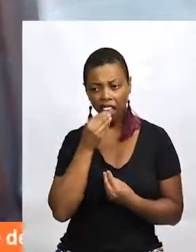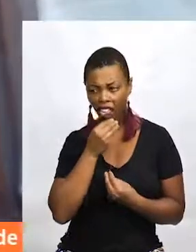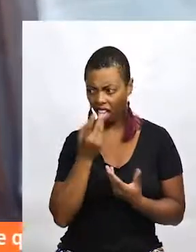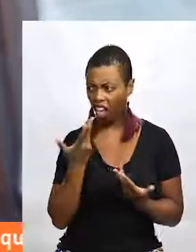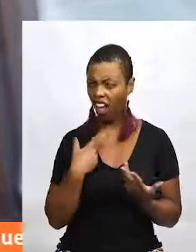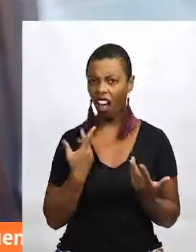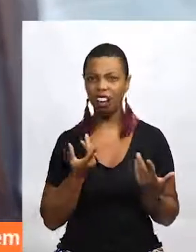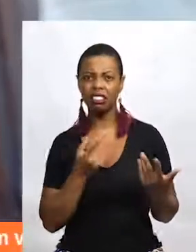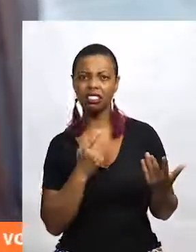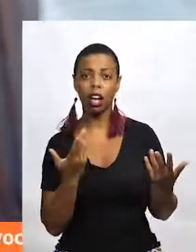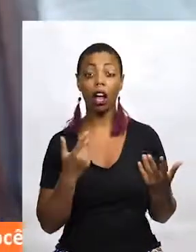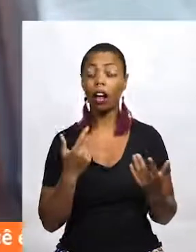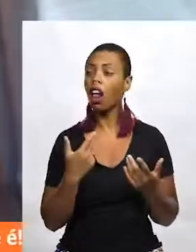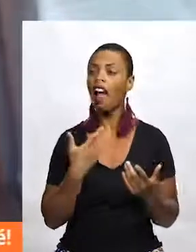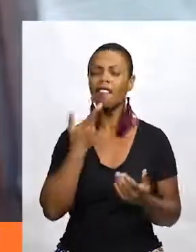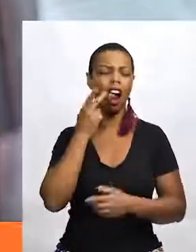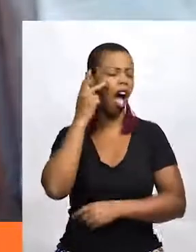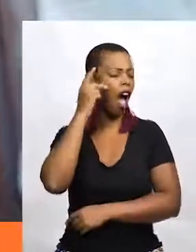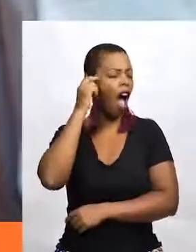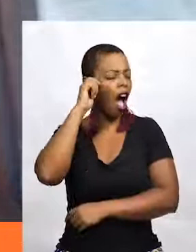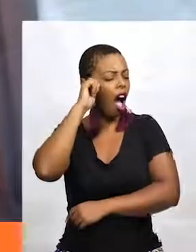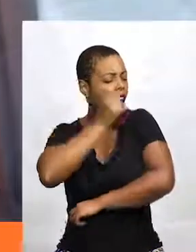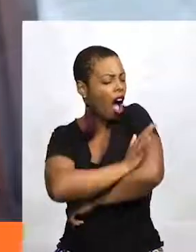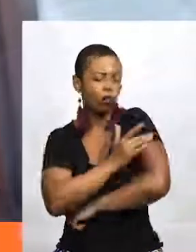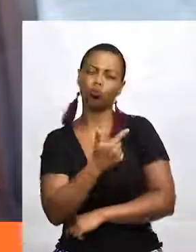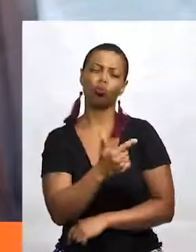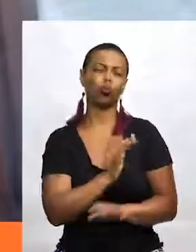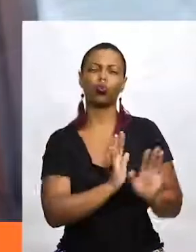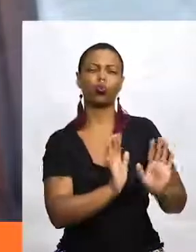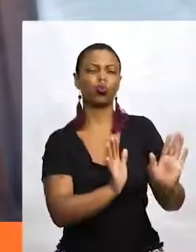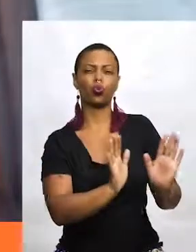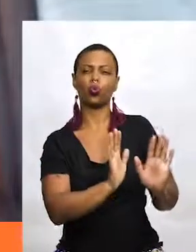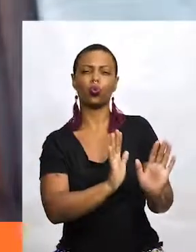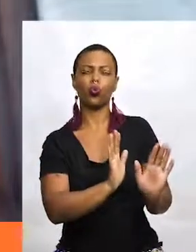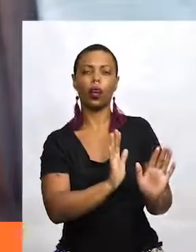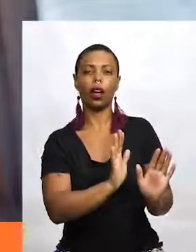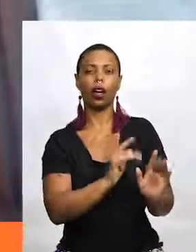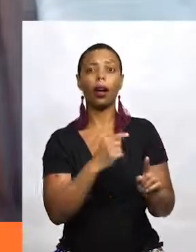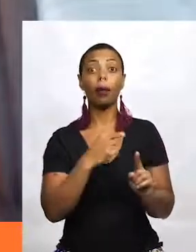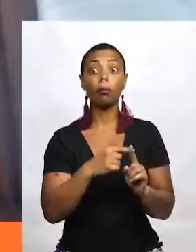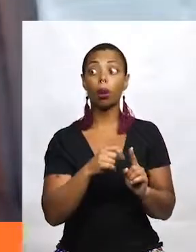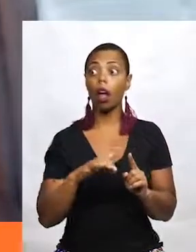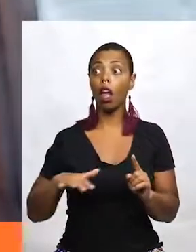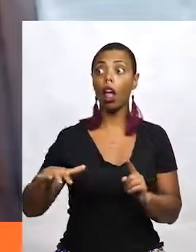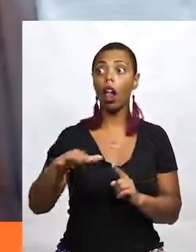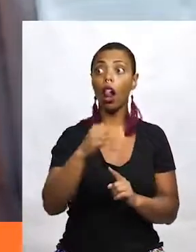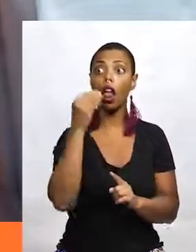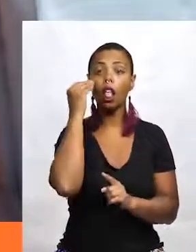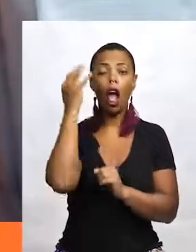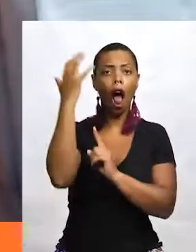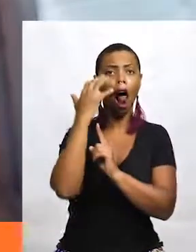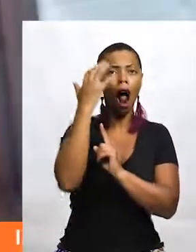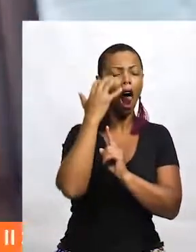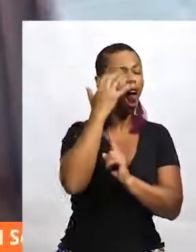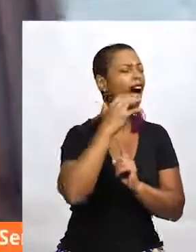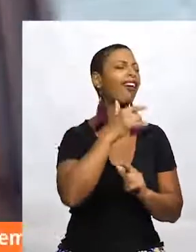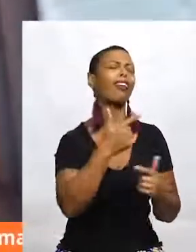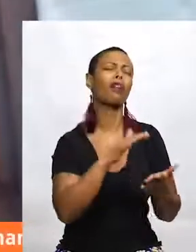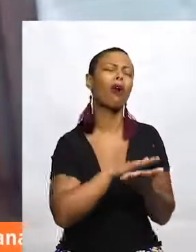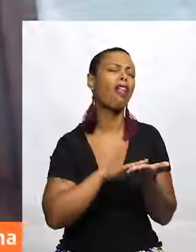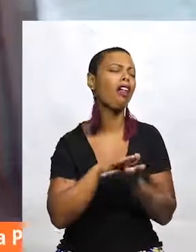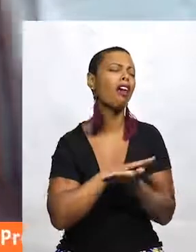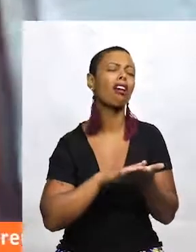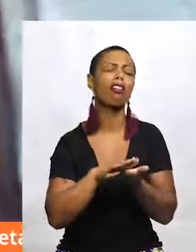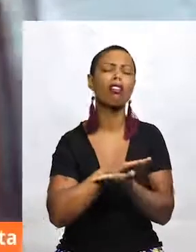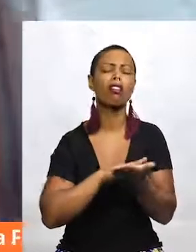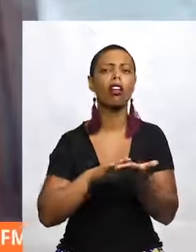a existência do racismo, porque o meio inteiro está tentando te convencer disso. Então, por